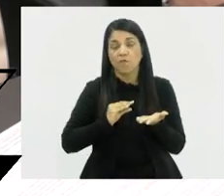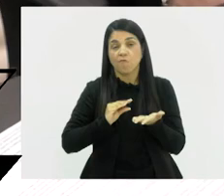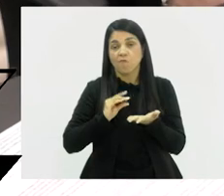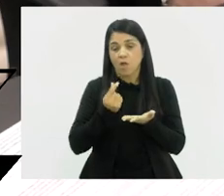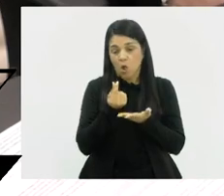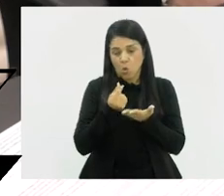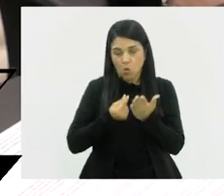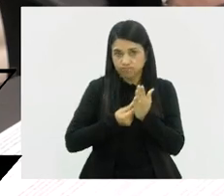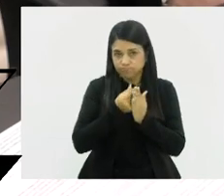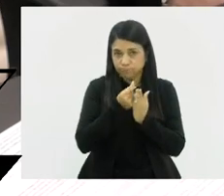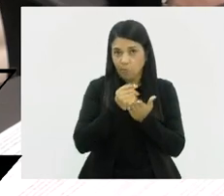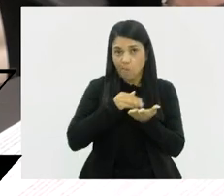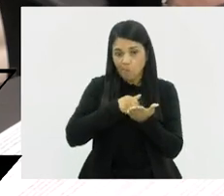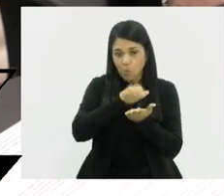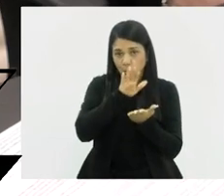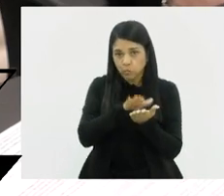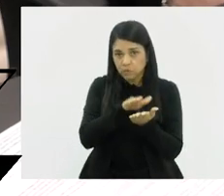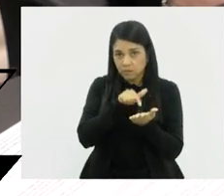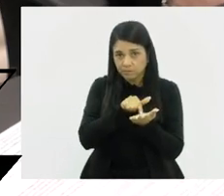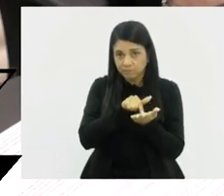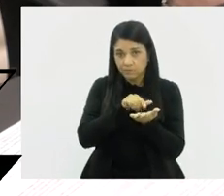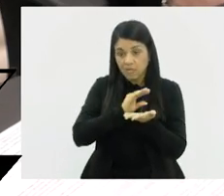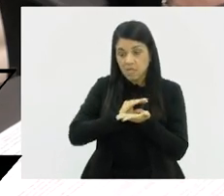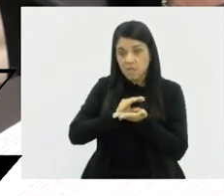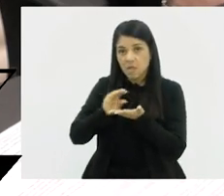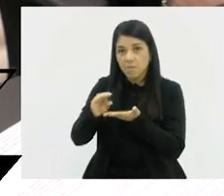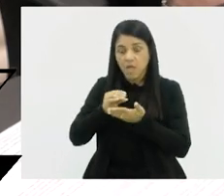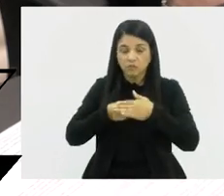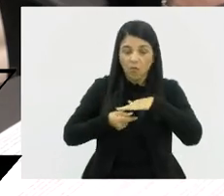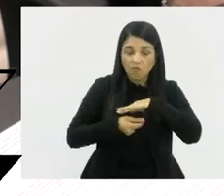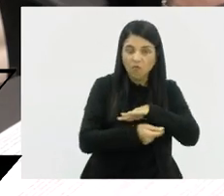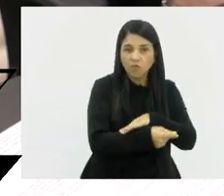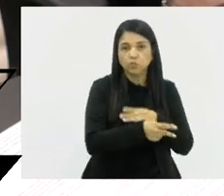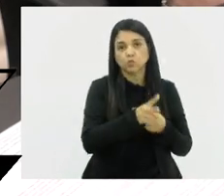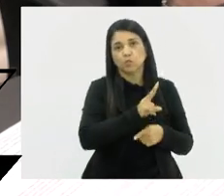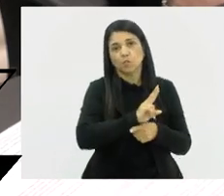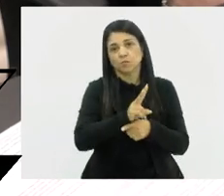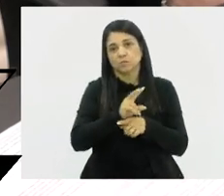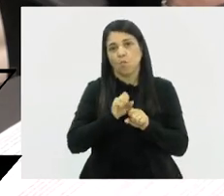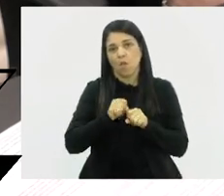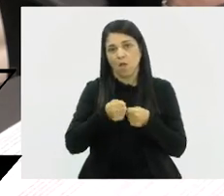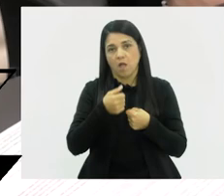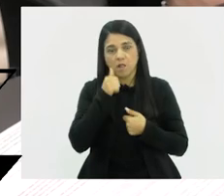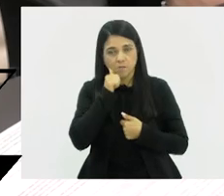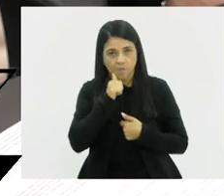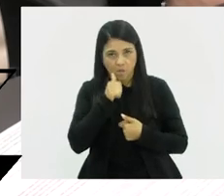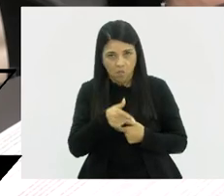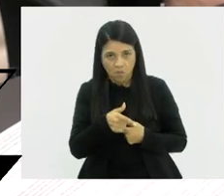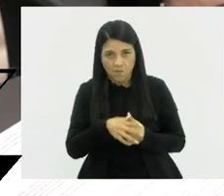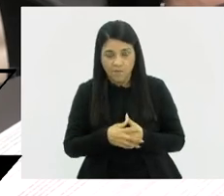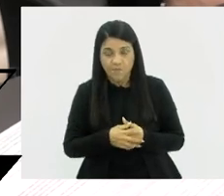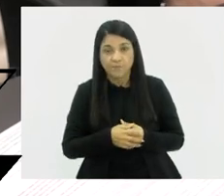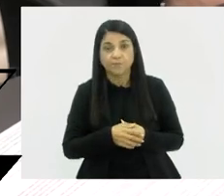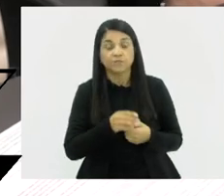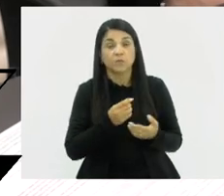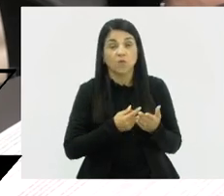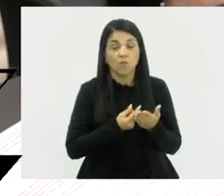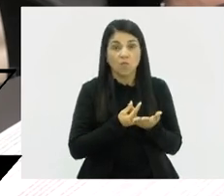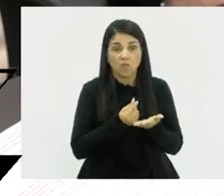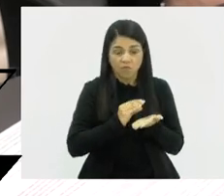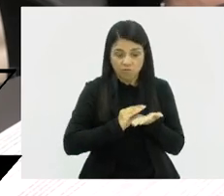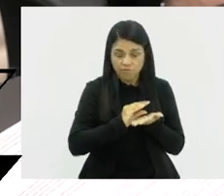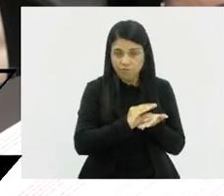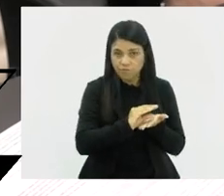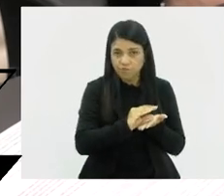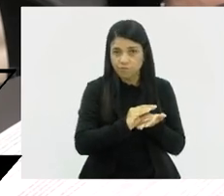multa, o valor ele deve ser encaminhado a um fundo de proteção animal e esse valor ele deve ser encaminhado